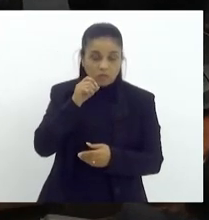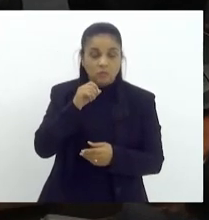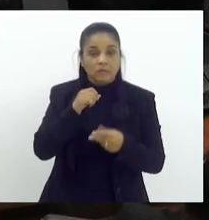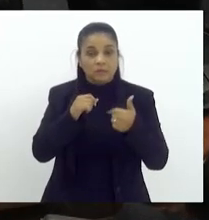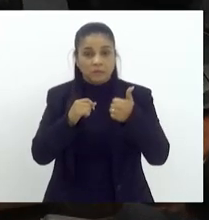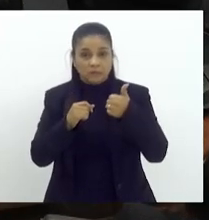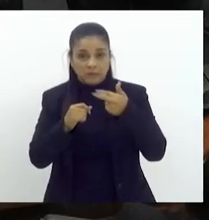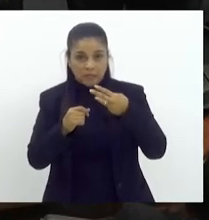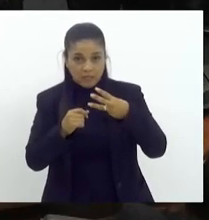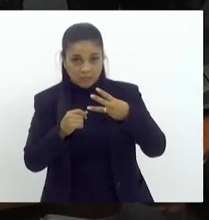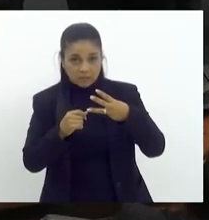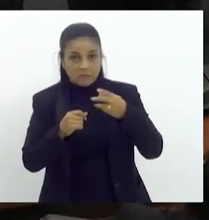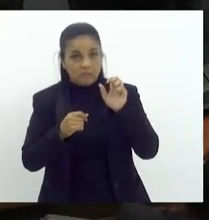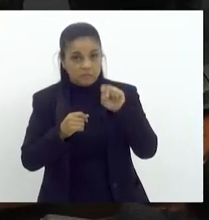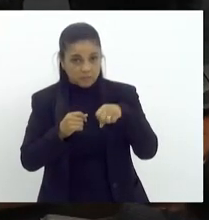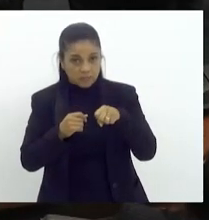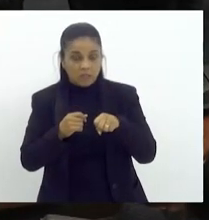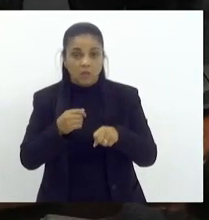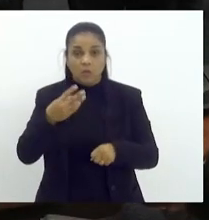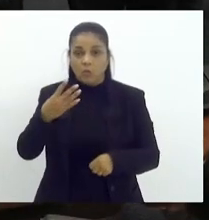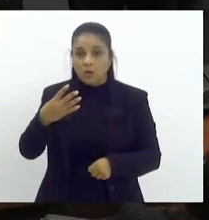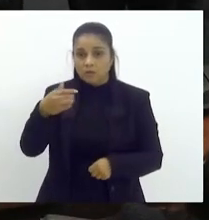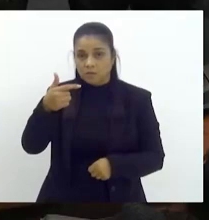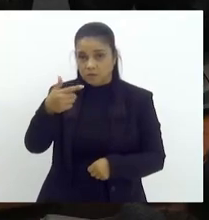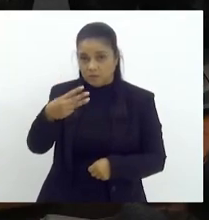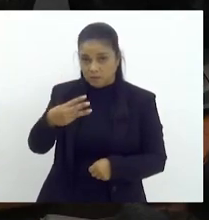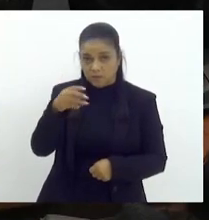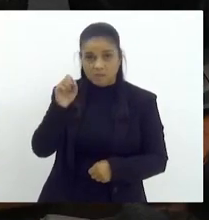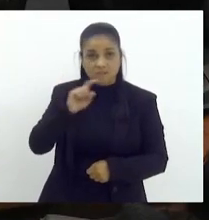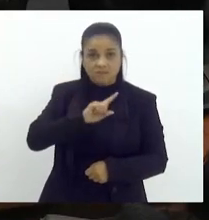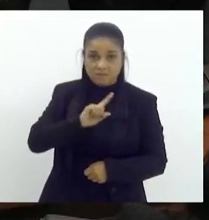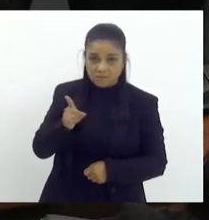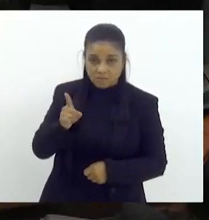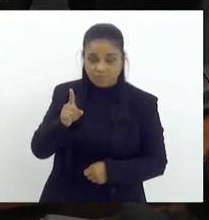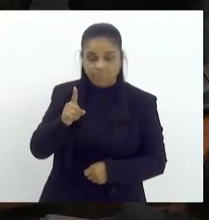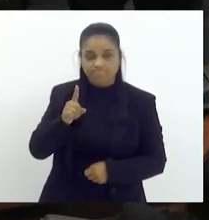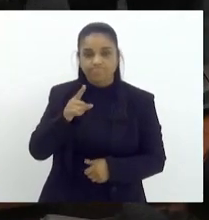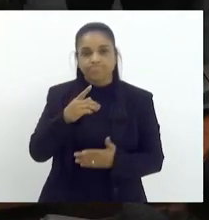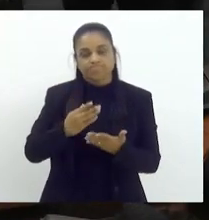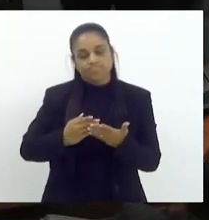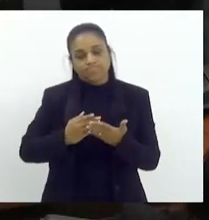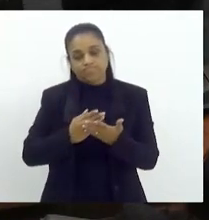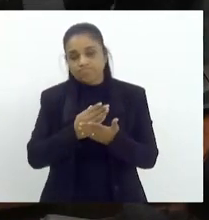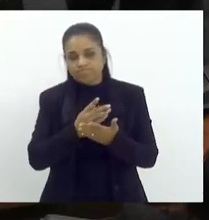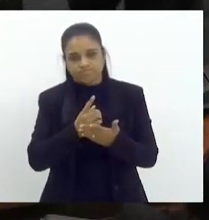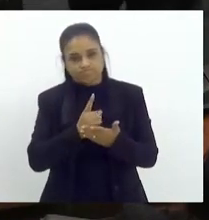43 não 0 abstenções o destaque está rejeitado